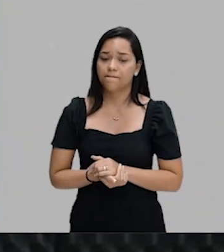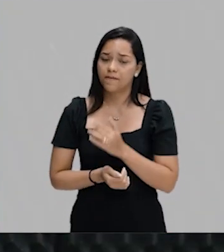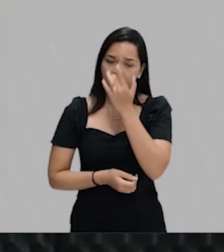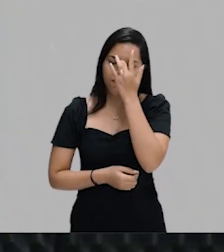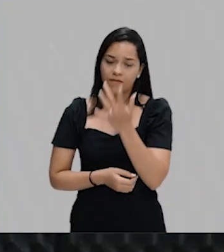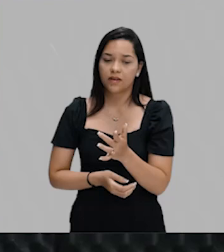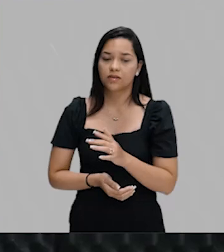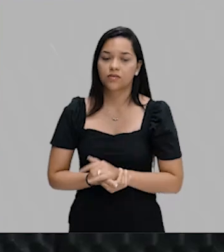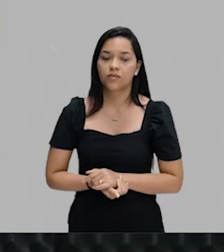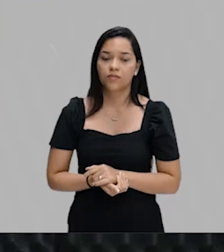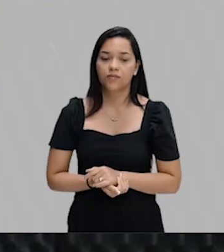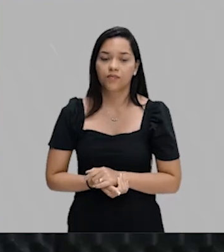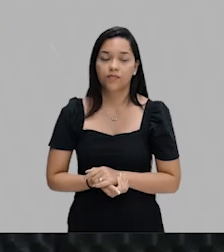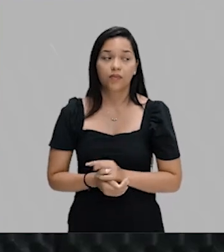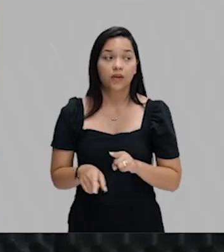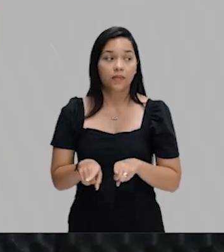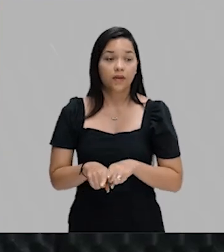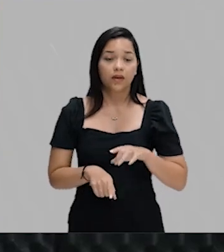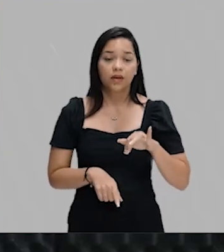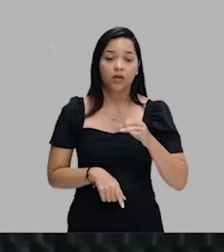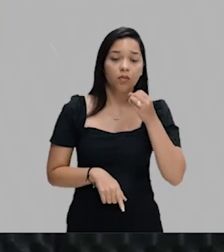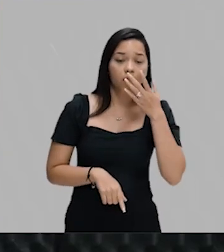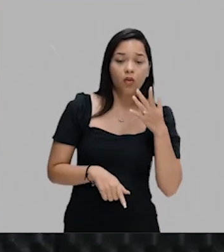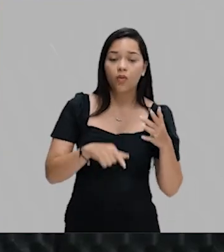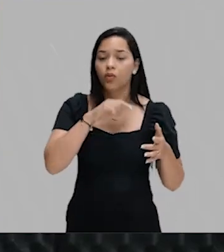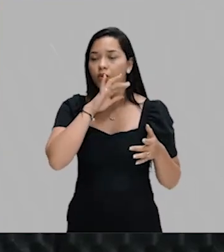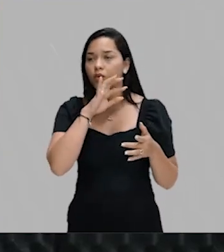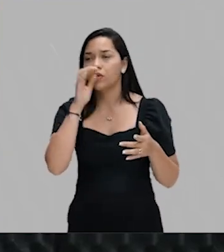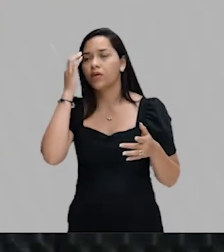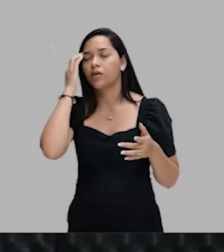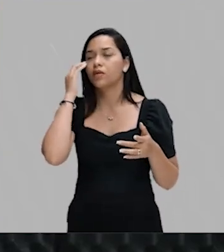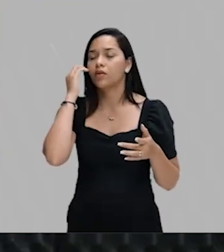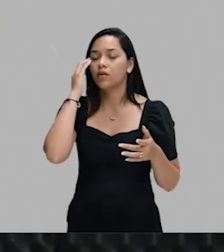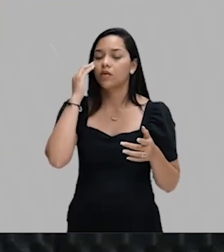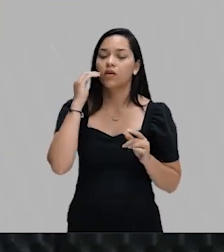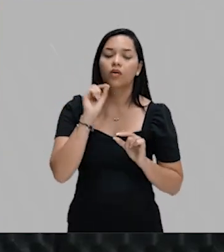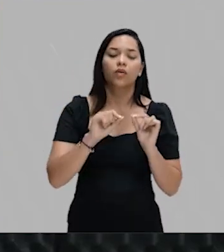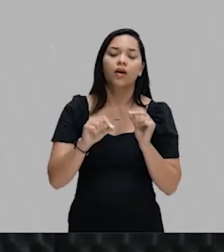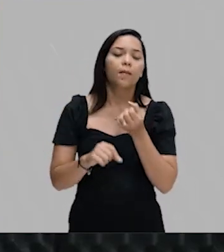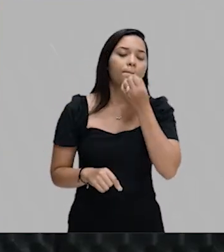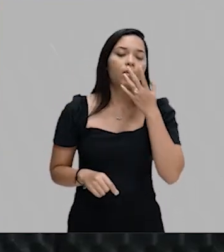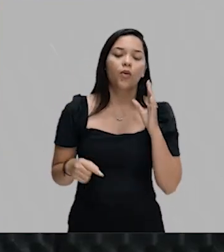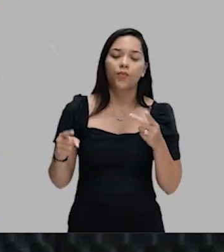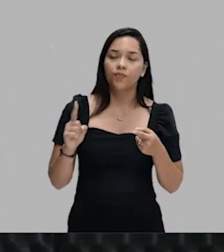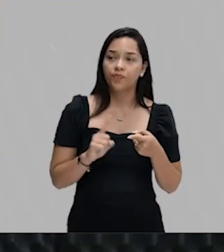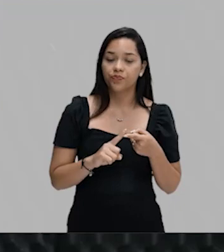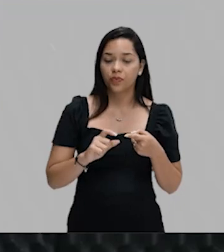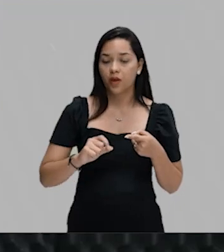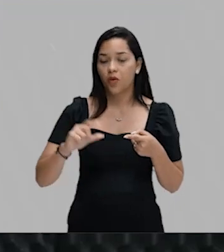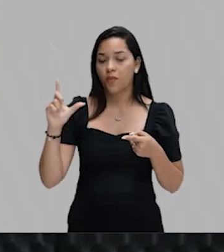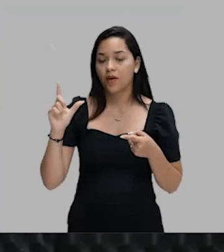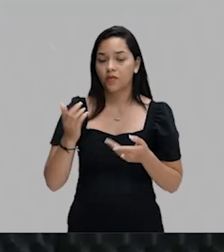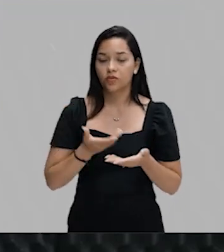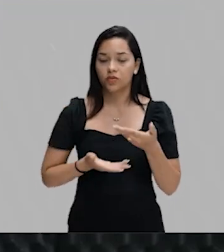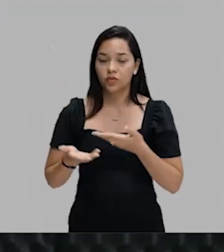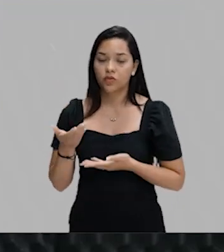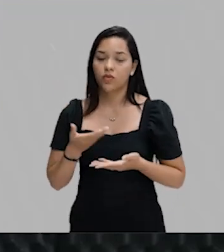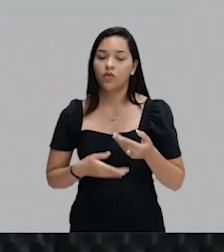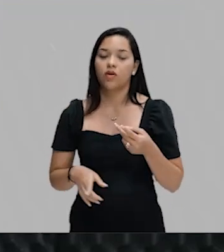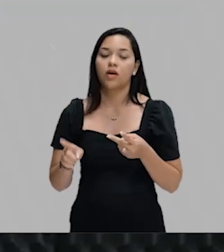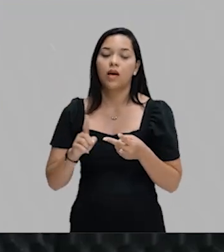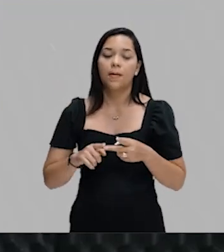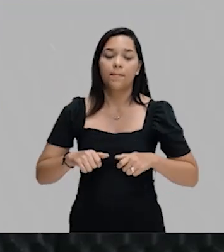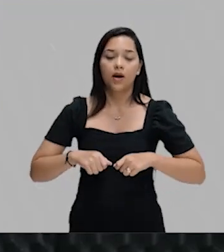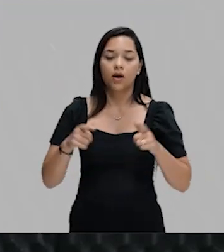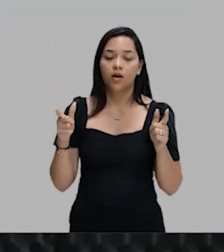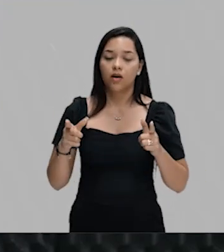fácil, né? Vantagens e desvantagens. Vamos rapidamente citar. Vantagem dos blocos econômicos. Aumento de trocas comerciais